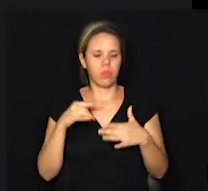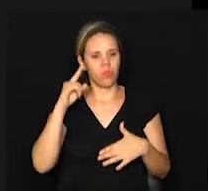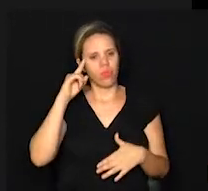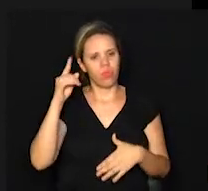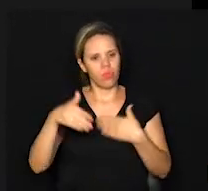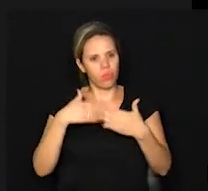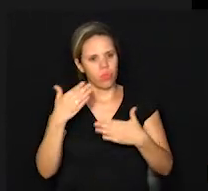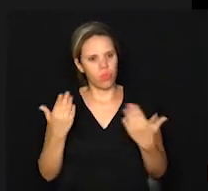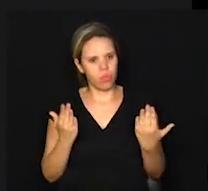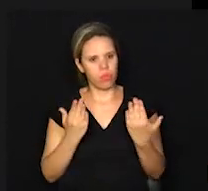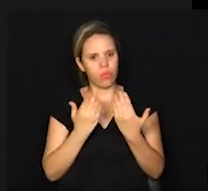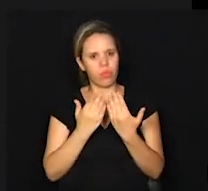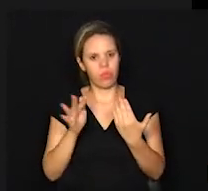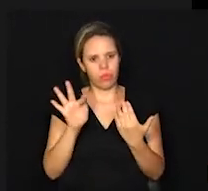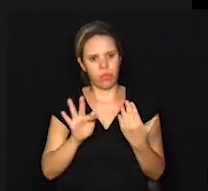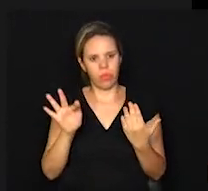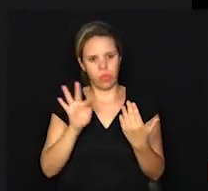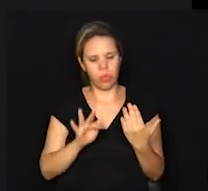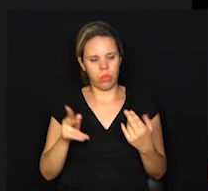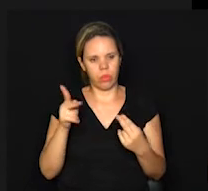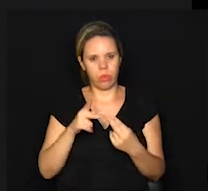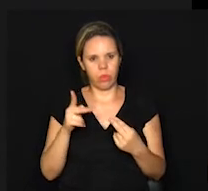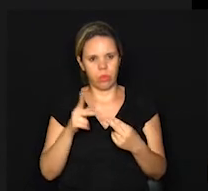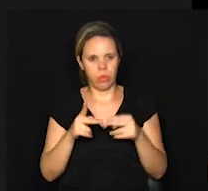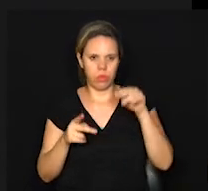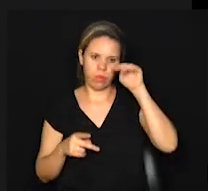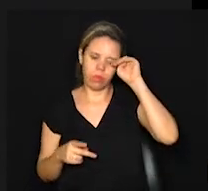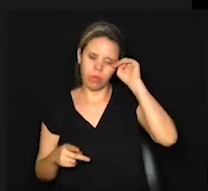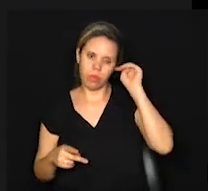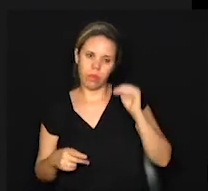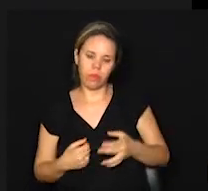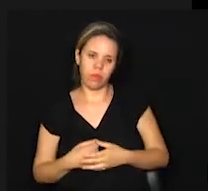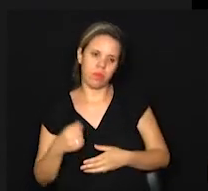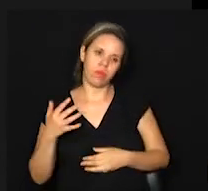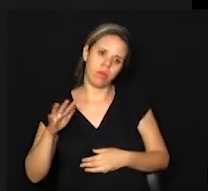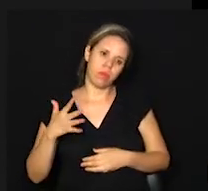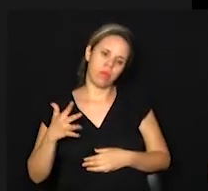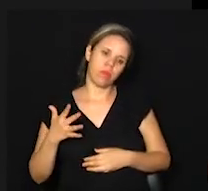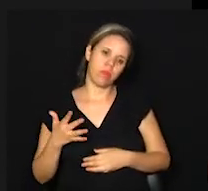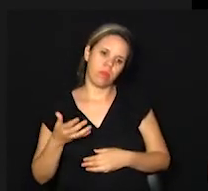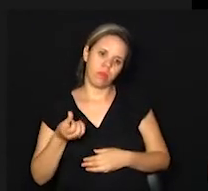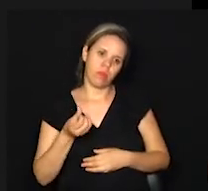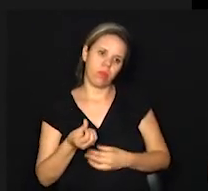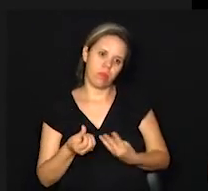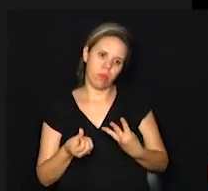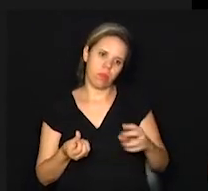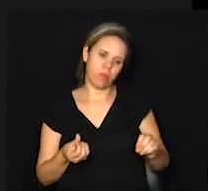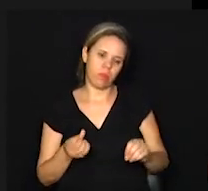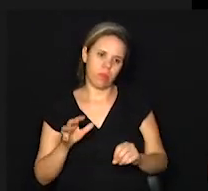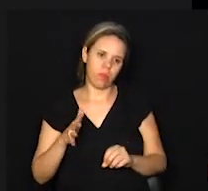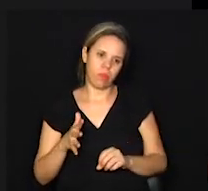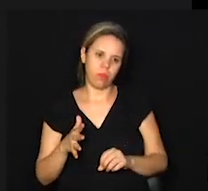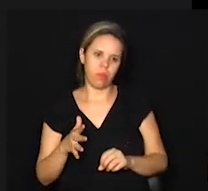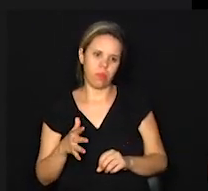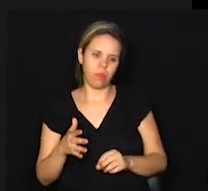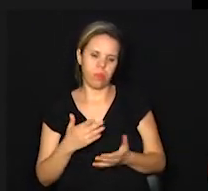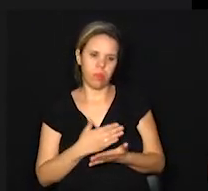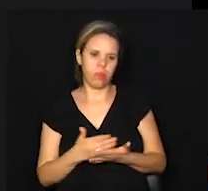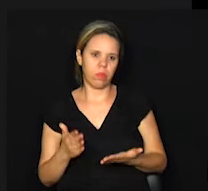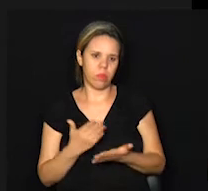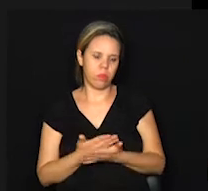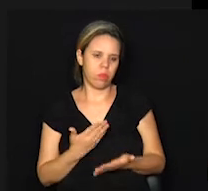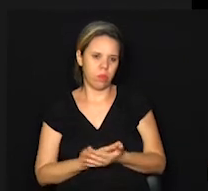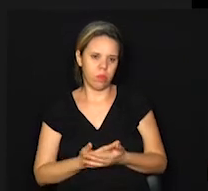foi até a porta da faculdade da Unip, era mais ou menos umas 6h40, estava para começar a